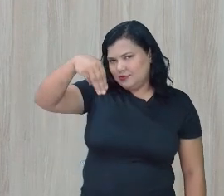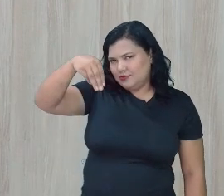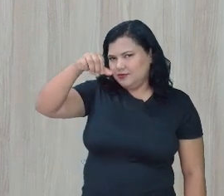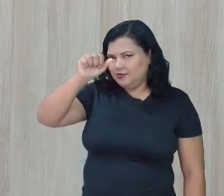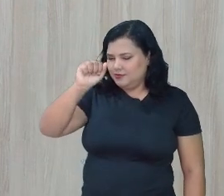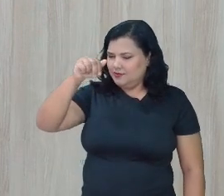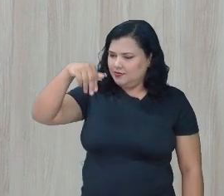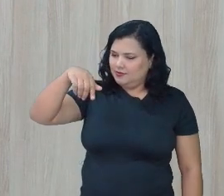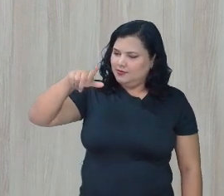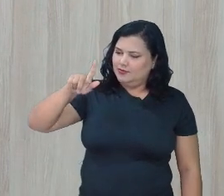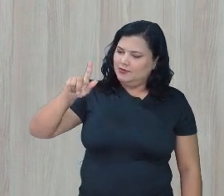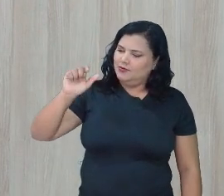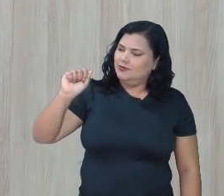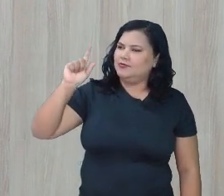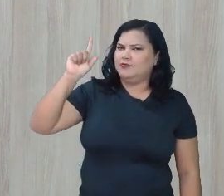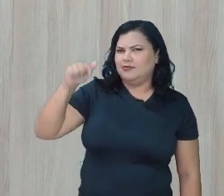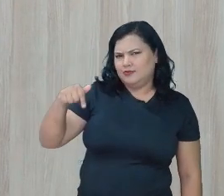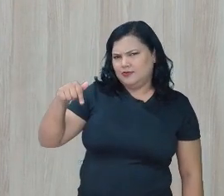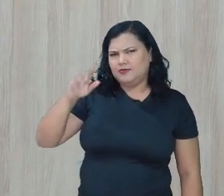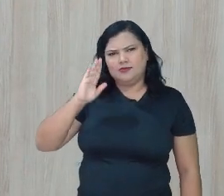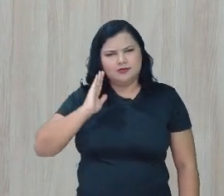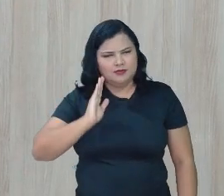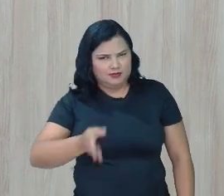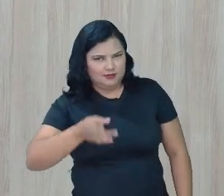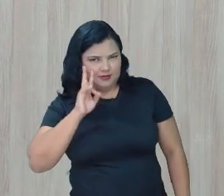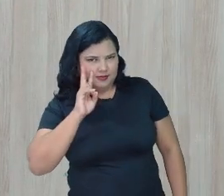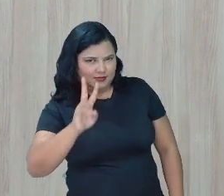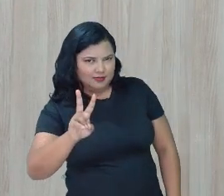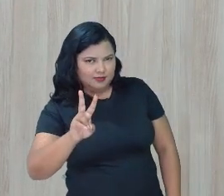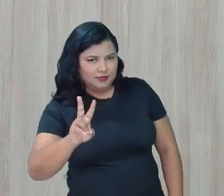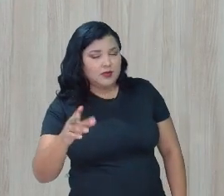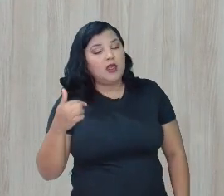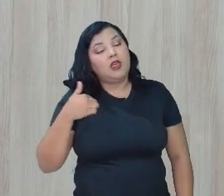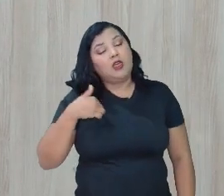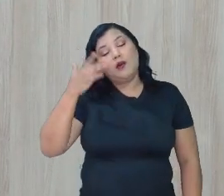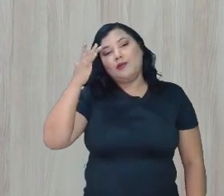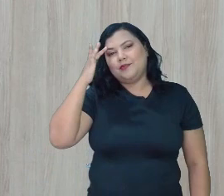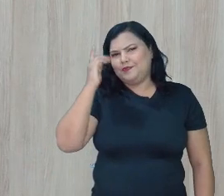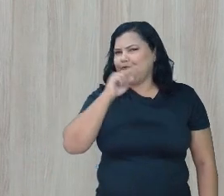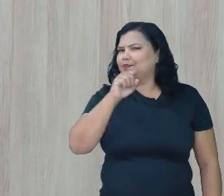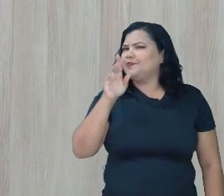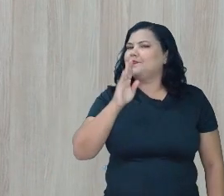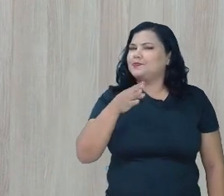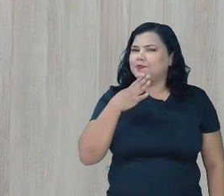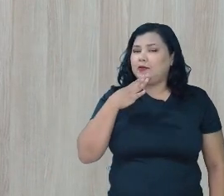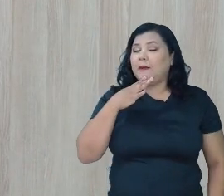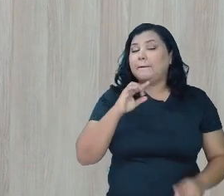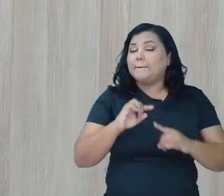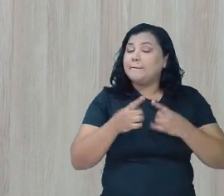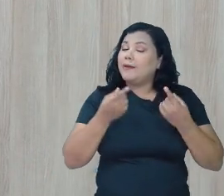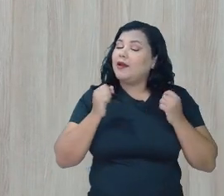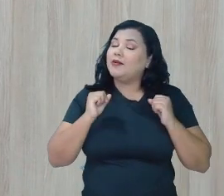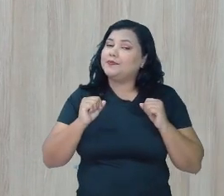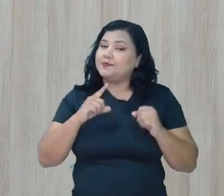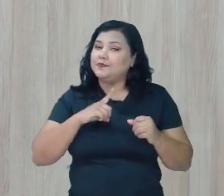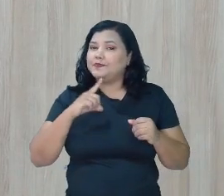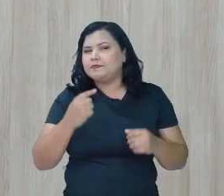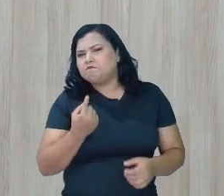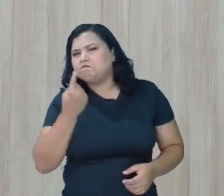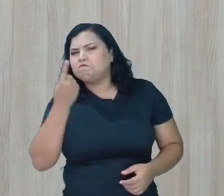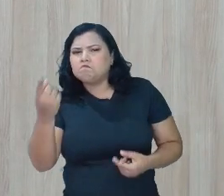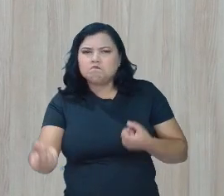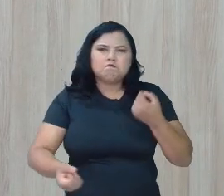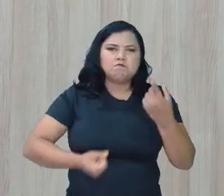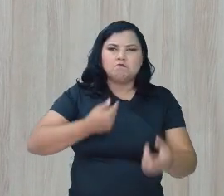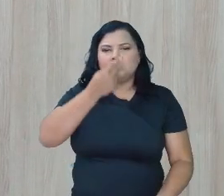acredito que sim, mas de repente alguém pode não conhecer, não é, a história em quadrinho japonesa